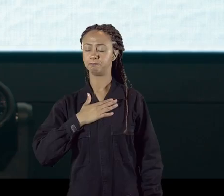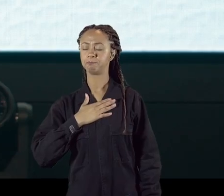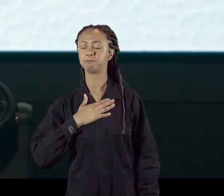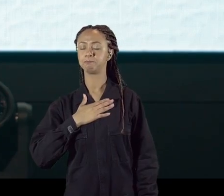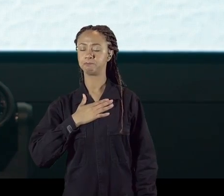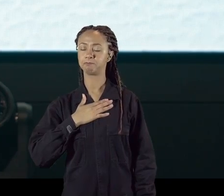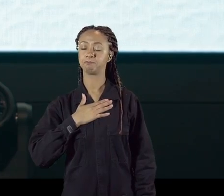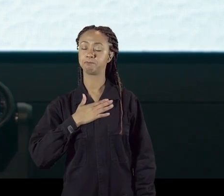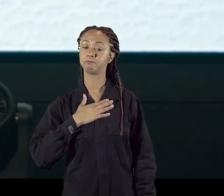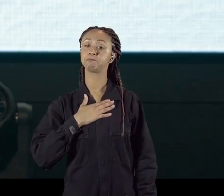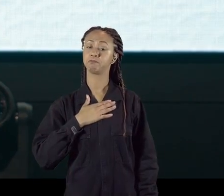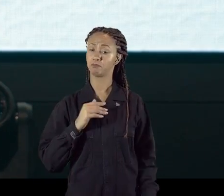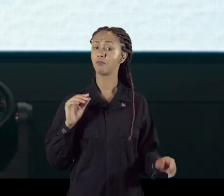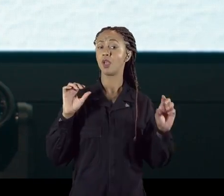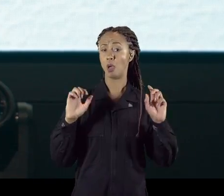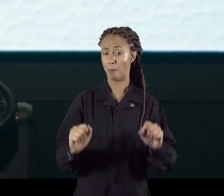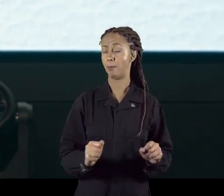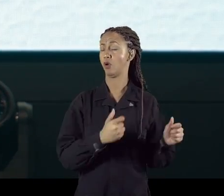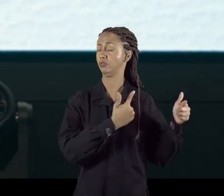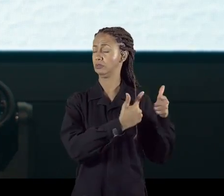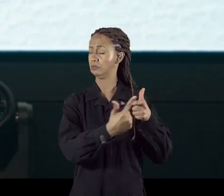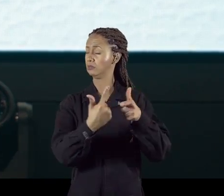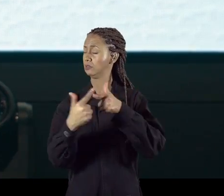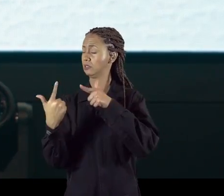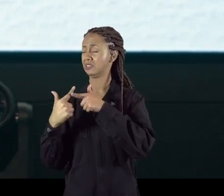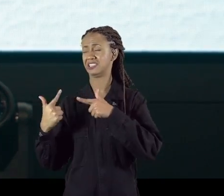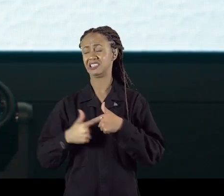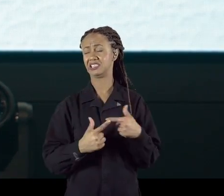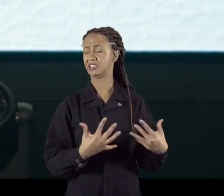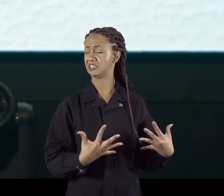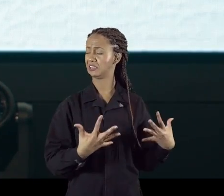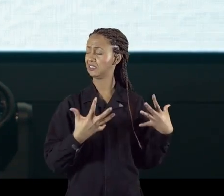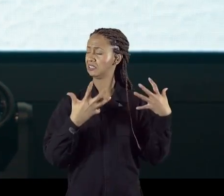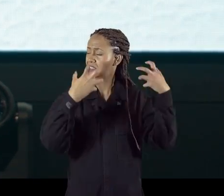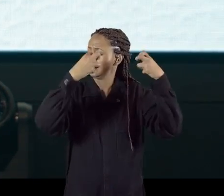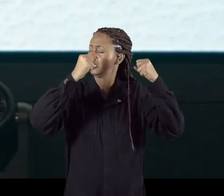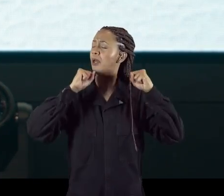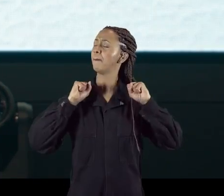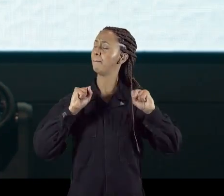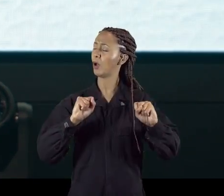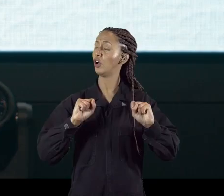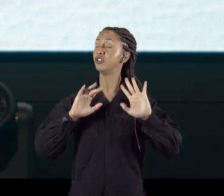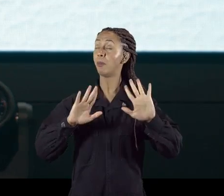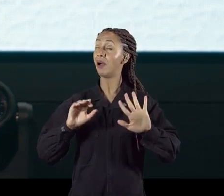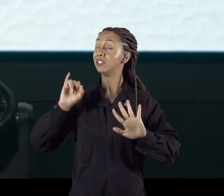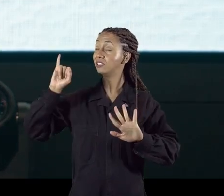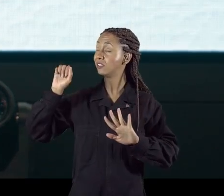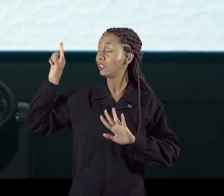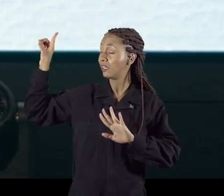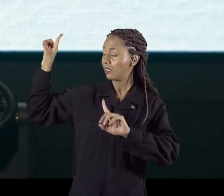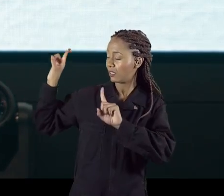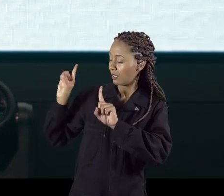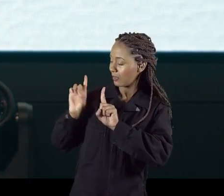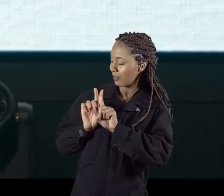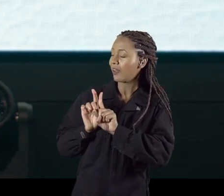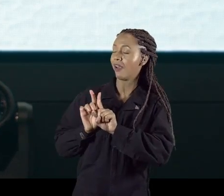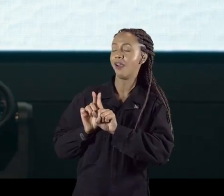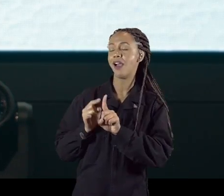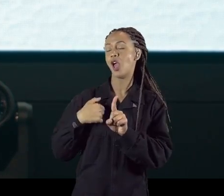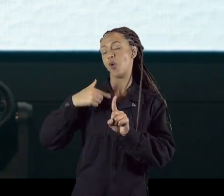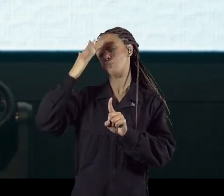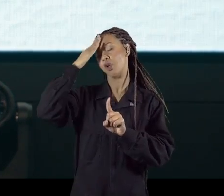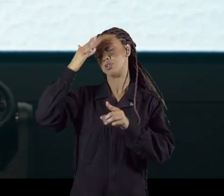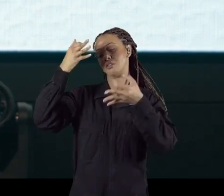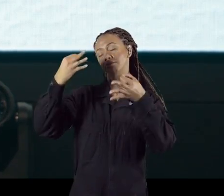ainda que as minhas lutas sejam grandes E se o senhor estiver comigo eu serei